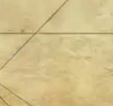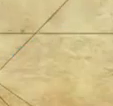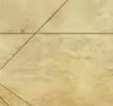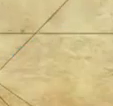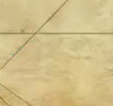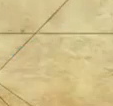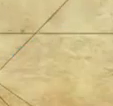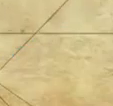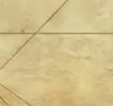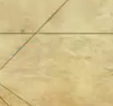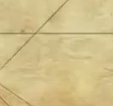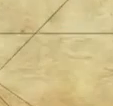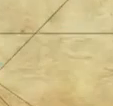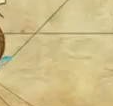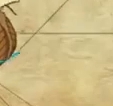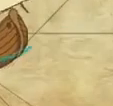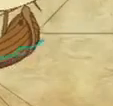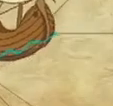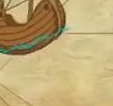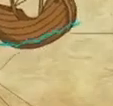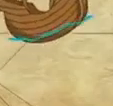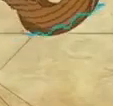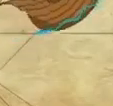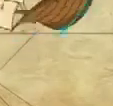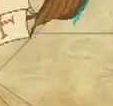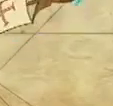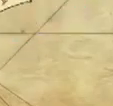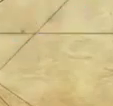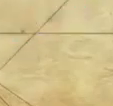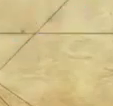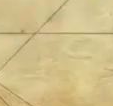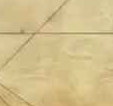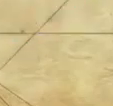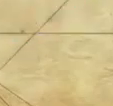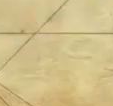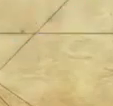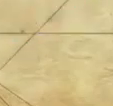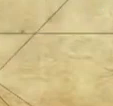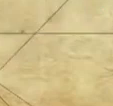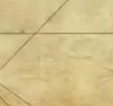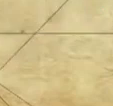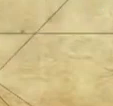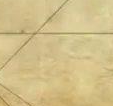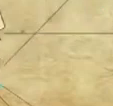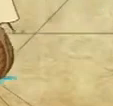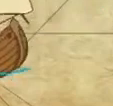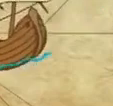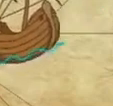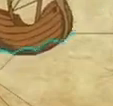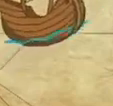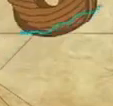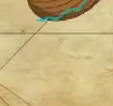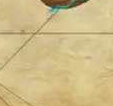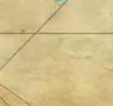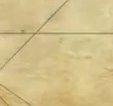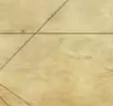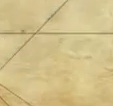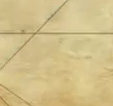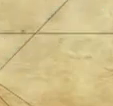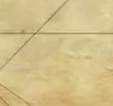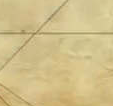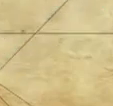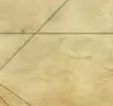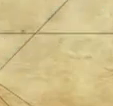pois sua travessia comprovava que o Oceano Atlântico e o Índico se ligavam. Aumentavam, assim, as esperanças de